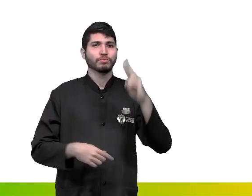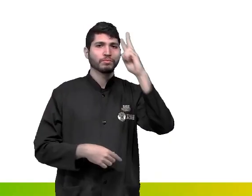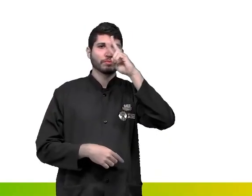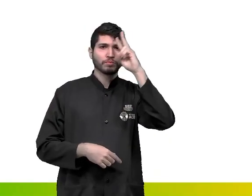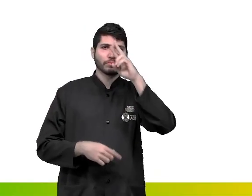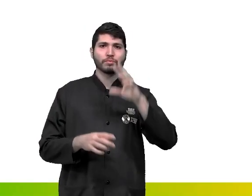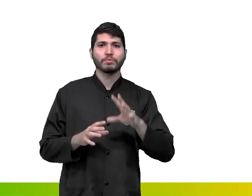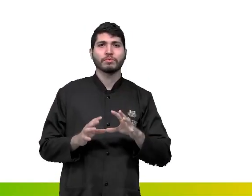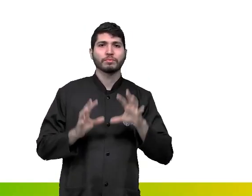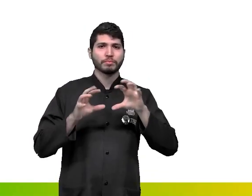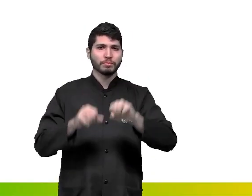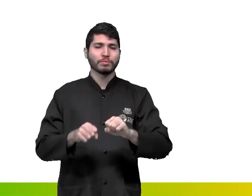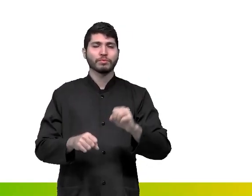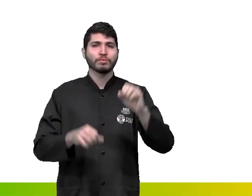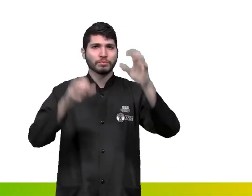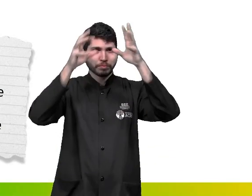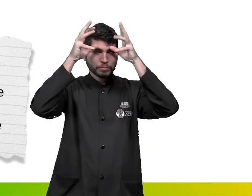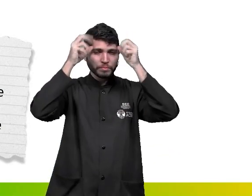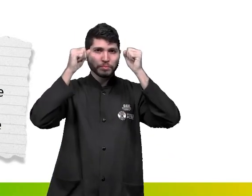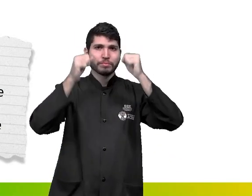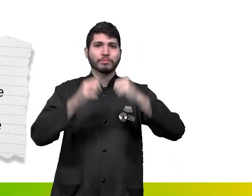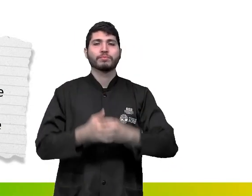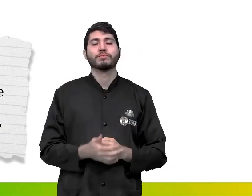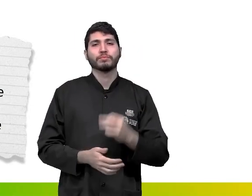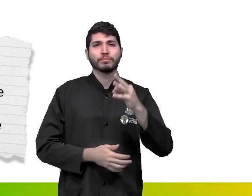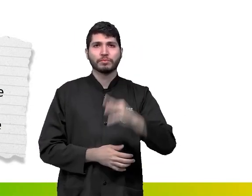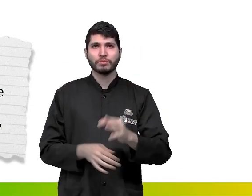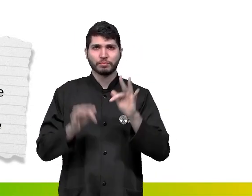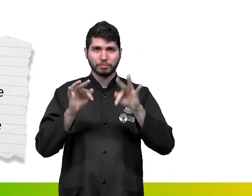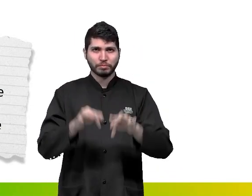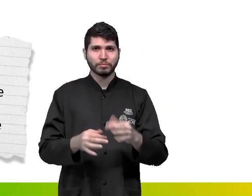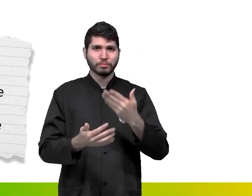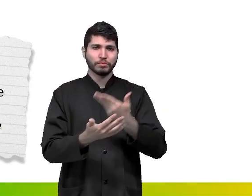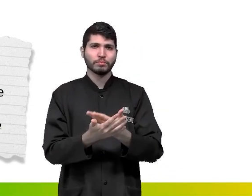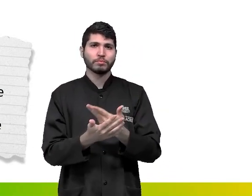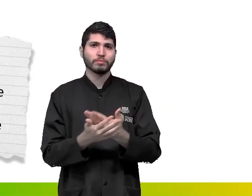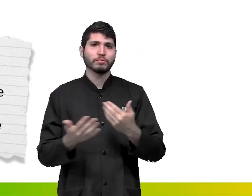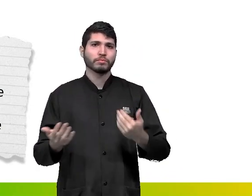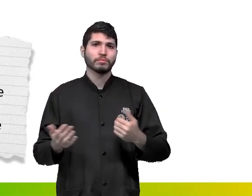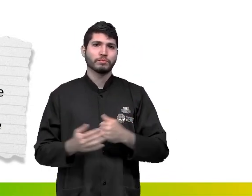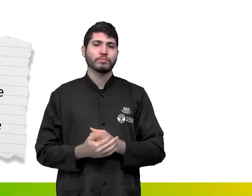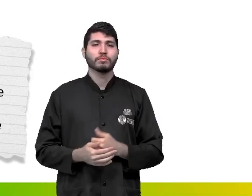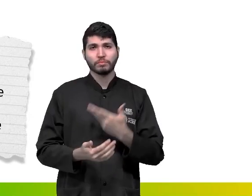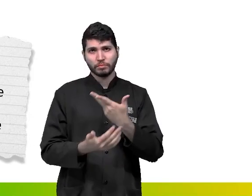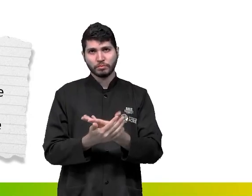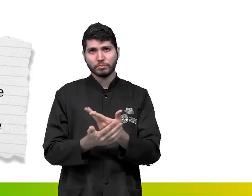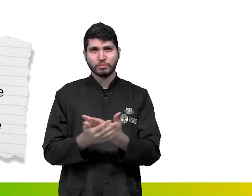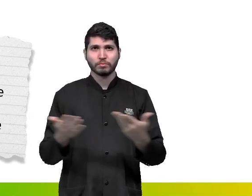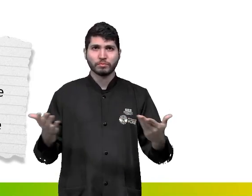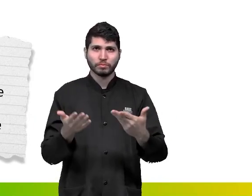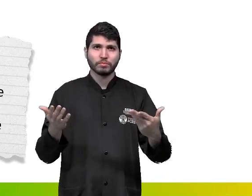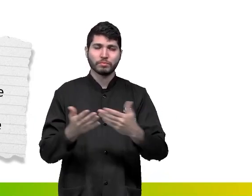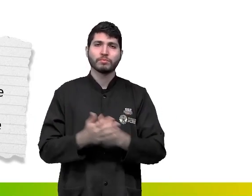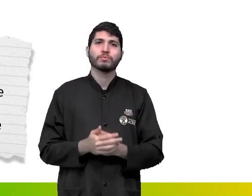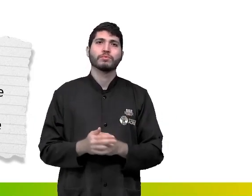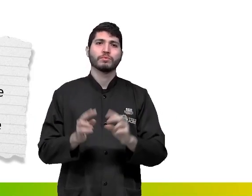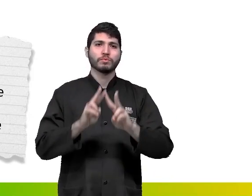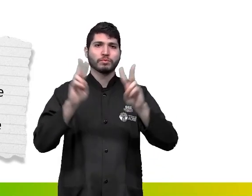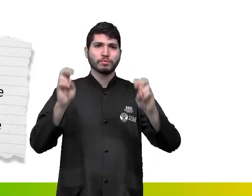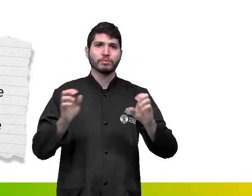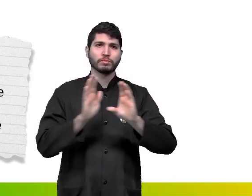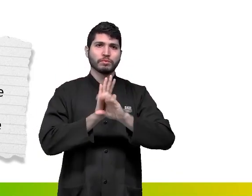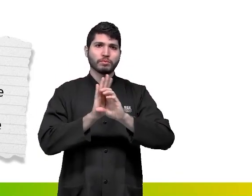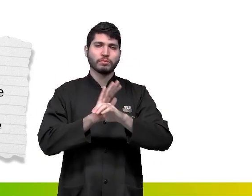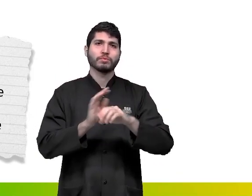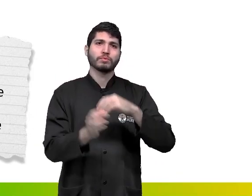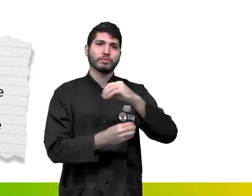tá bom? Finalizando aqui nossa aula, um apanhado geral que foi trabalhado na aula de hoje. Falamos do conceito do